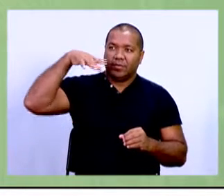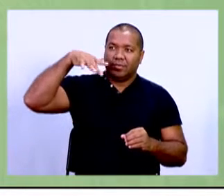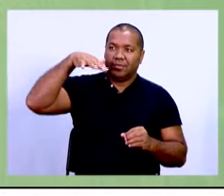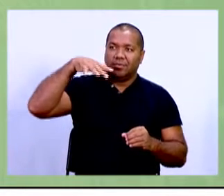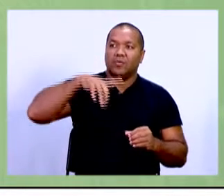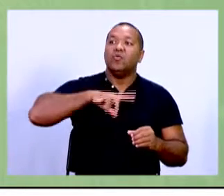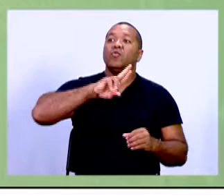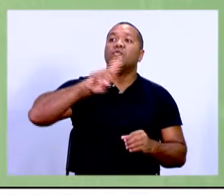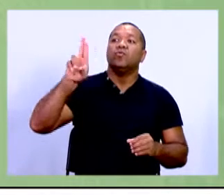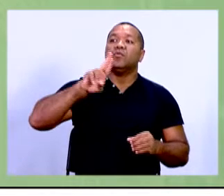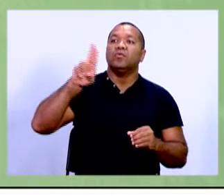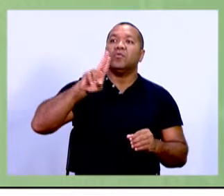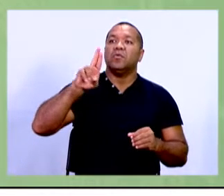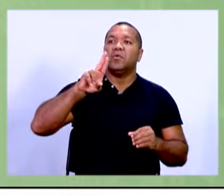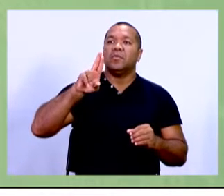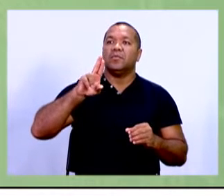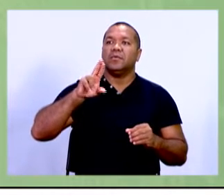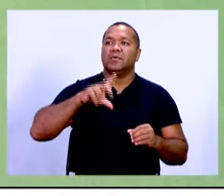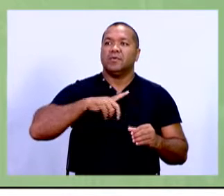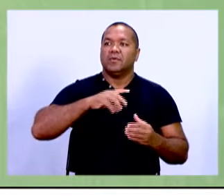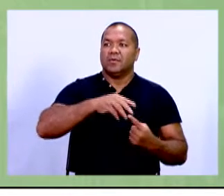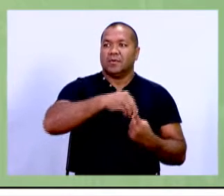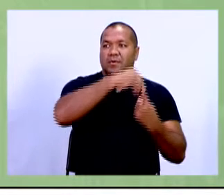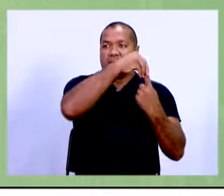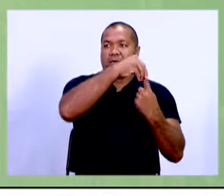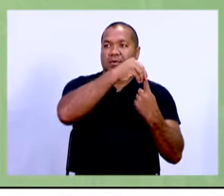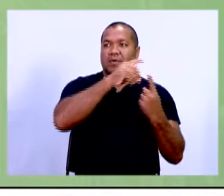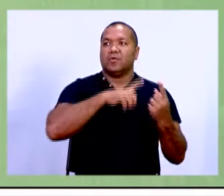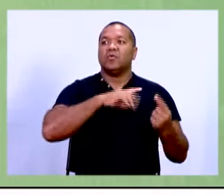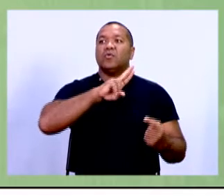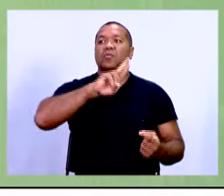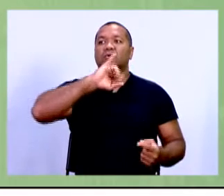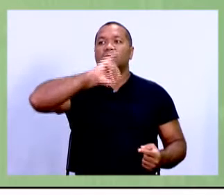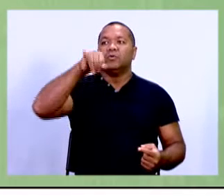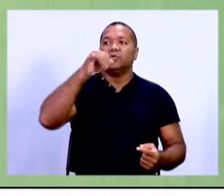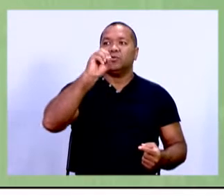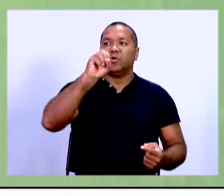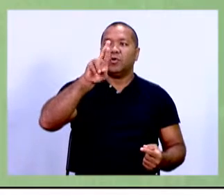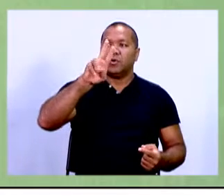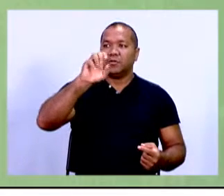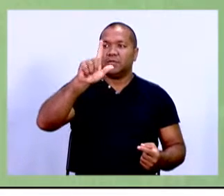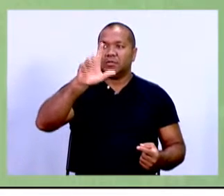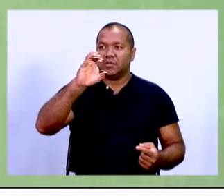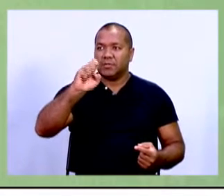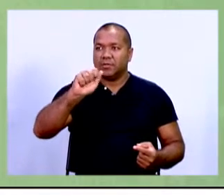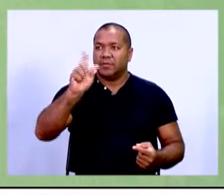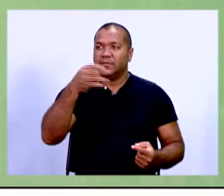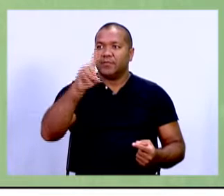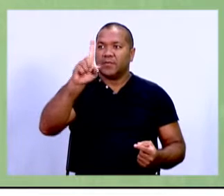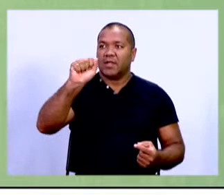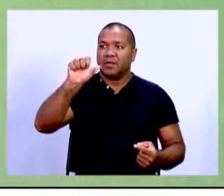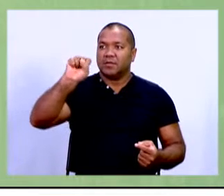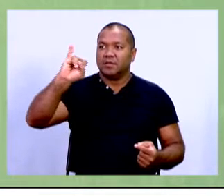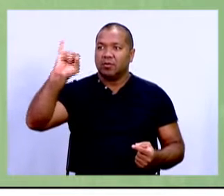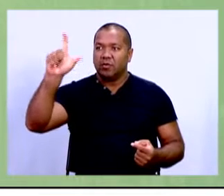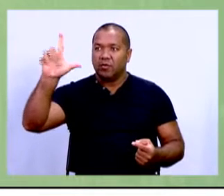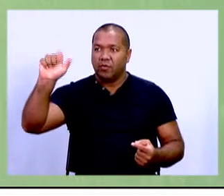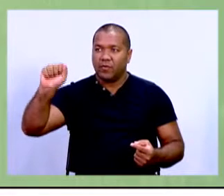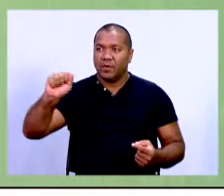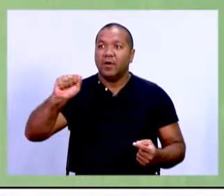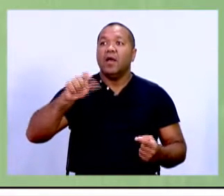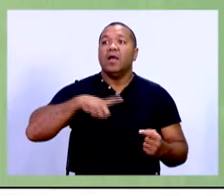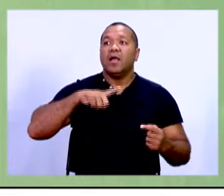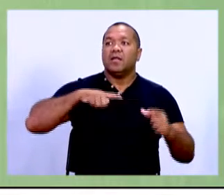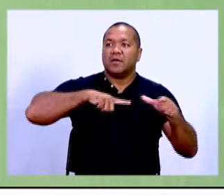o nosso cliente principal, o empresário, é o seu Jorge da Silva. Ele presta serviços na área de